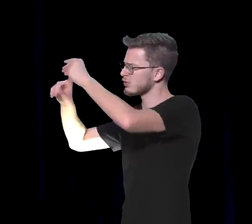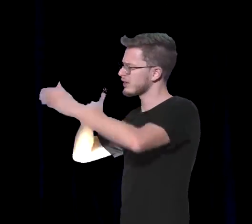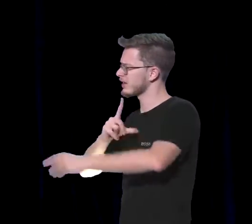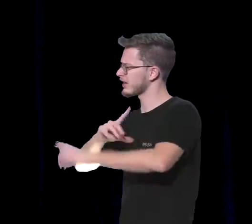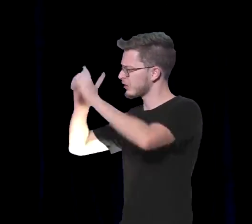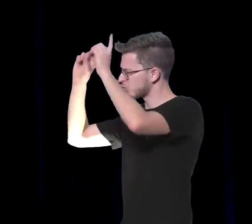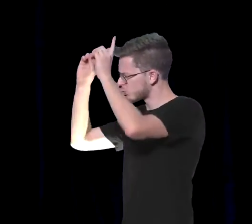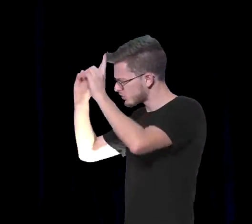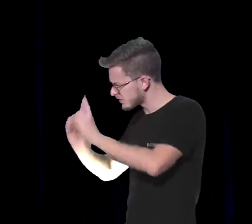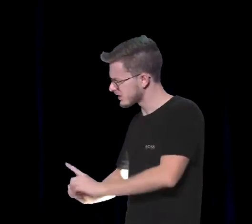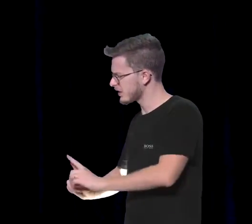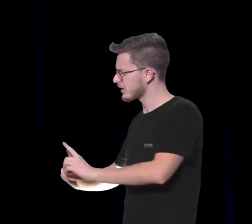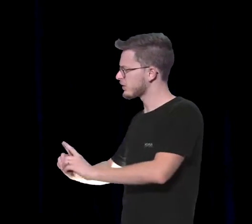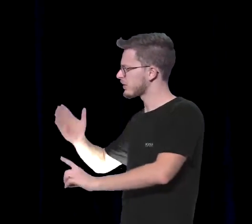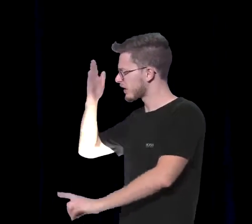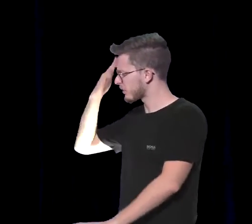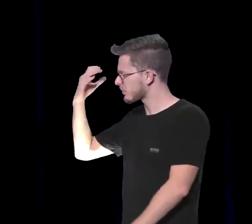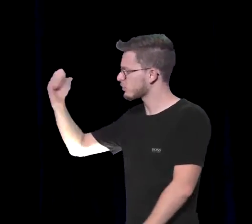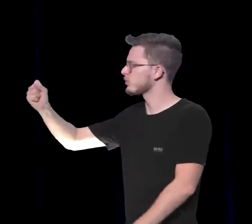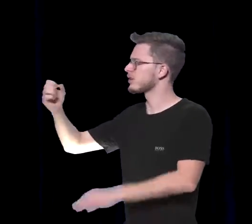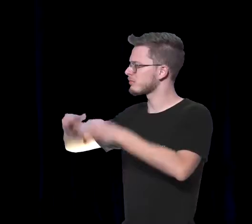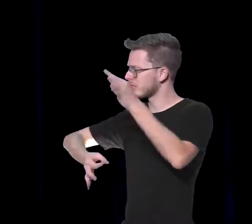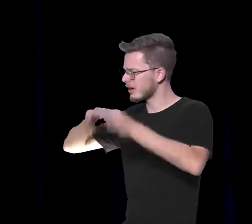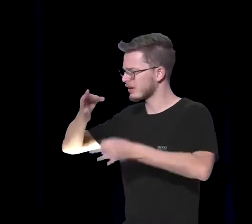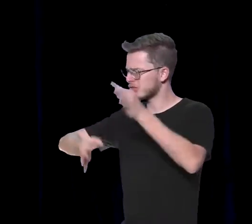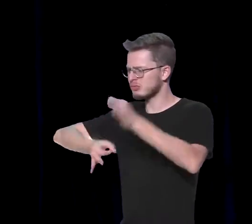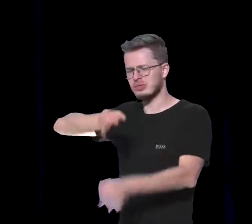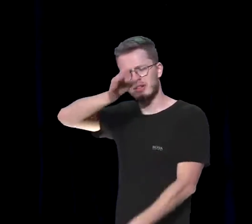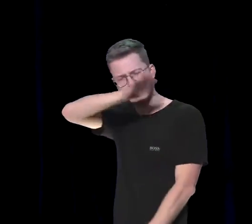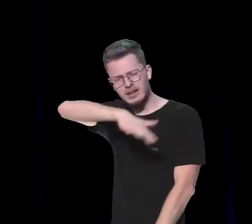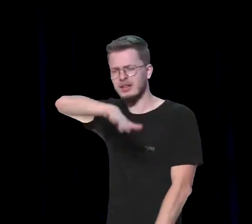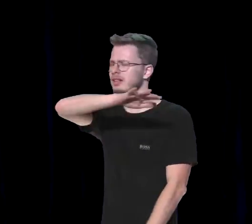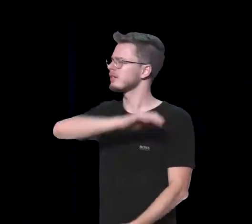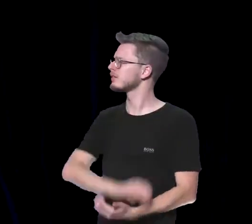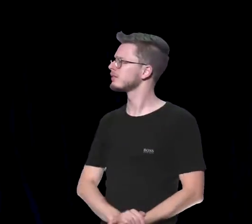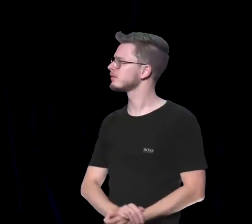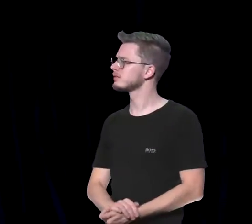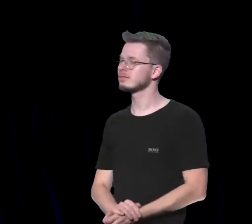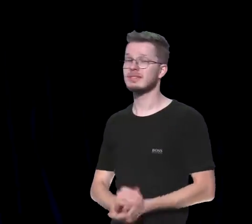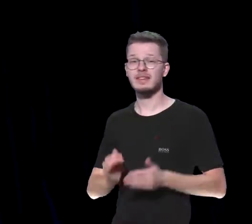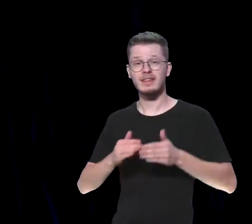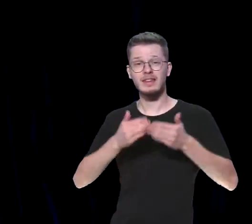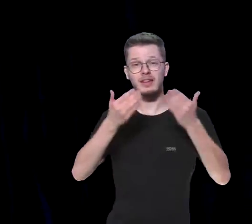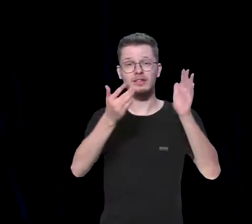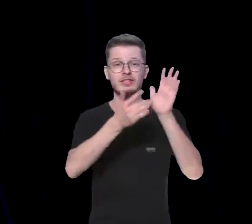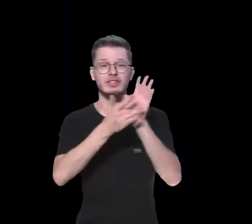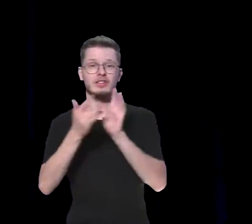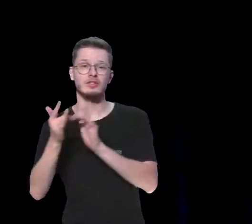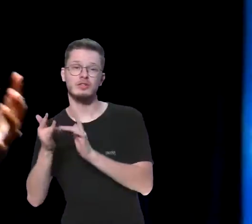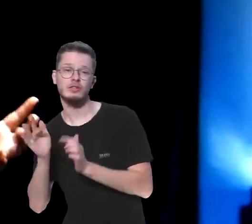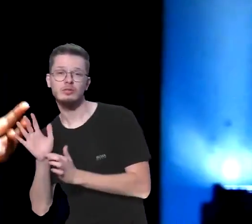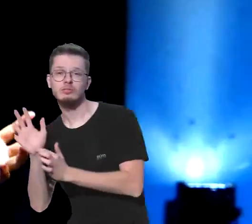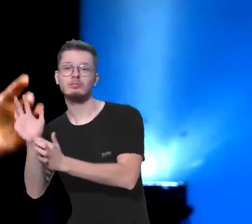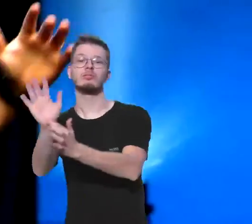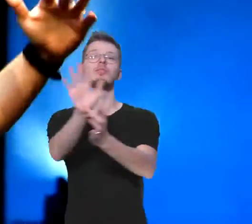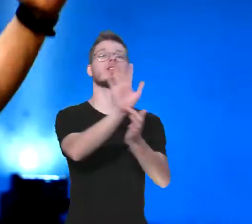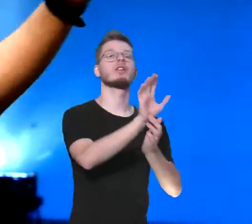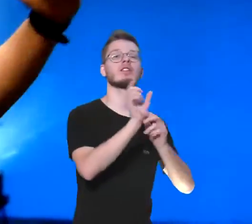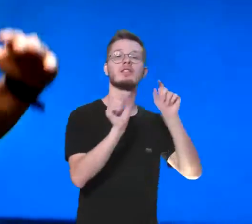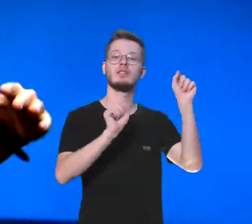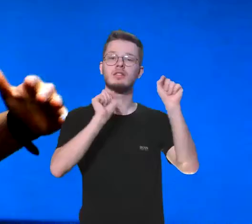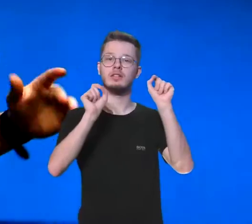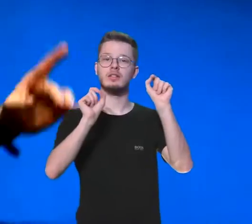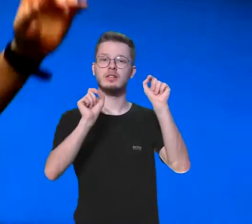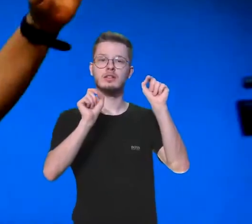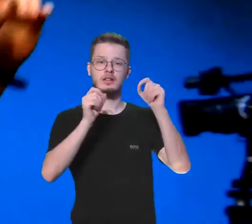tem a autoridade, que tem a sabedoria para julgar essa situação. E Jesus começa a mostrar que esses sentimentos no nosso